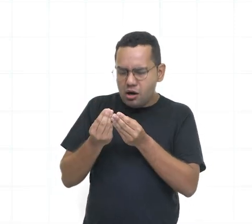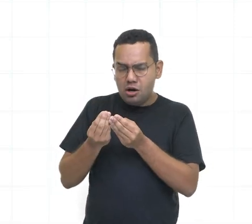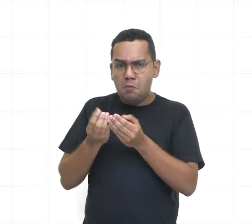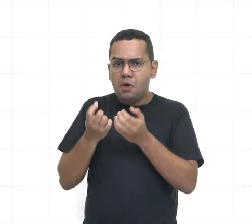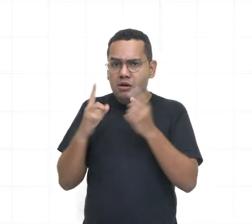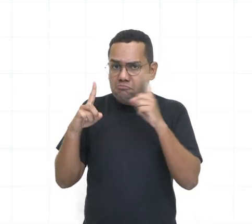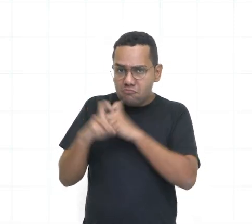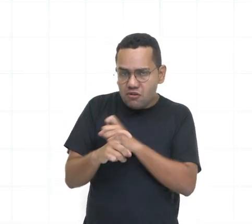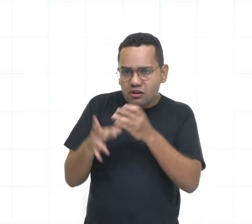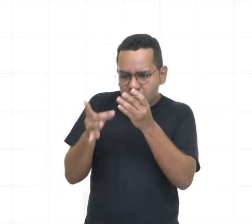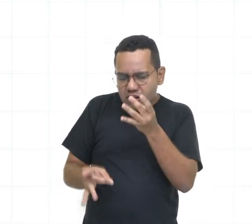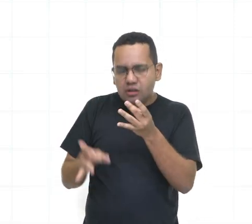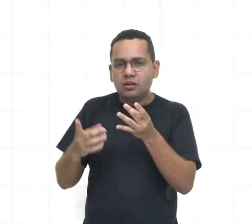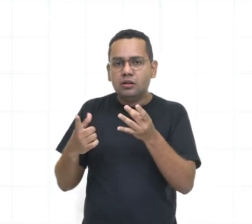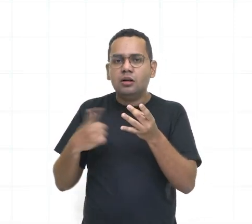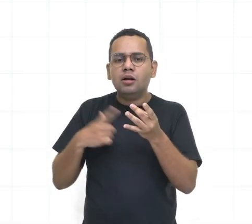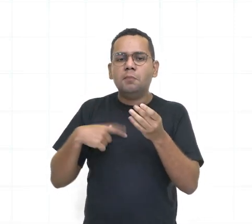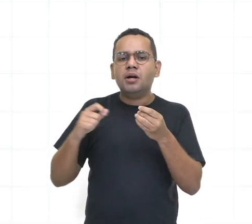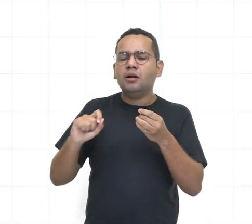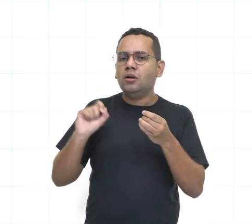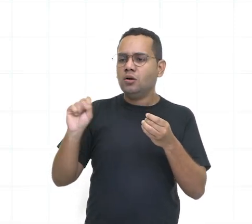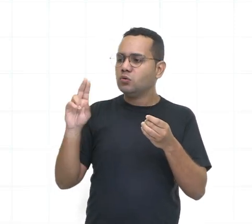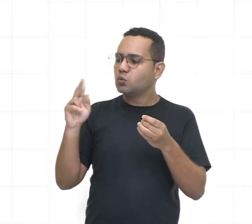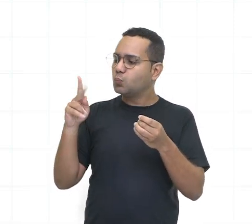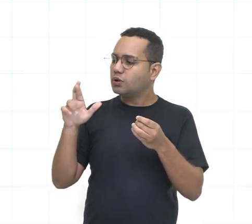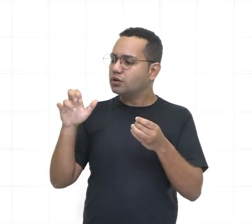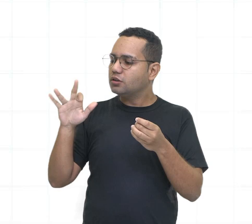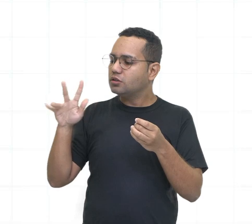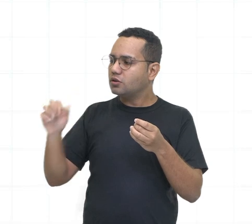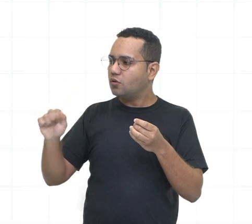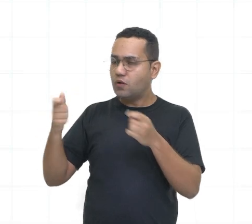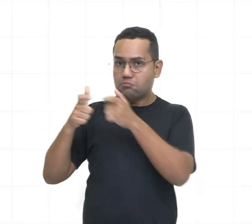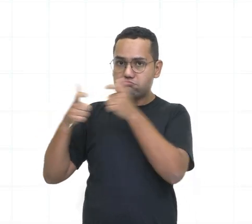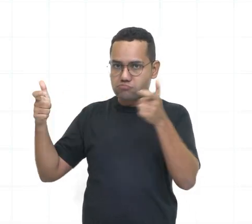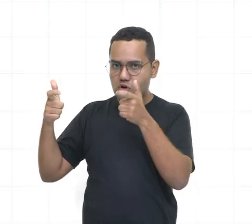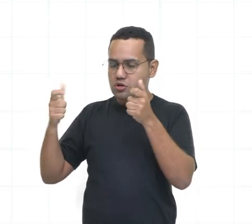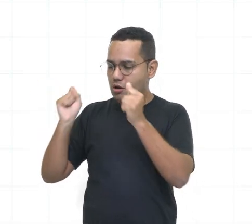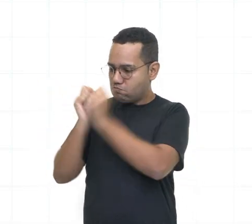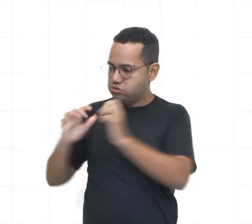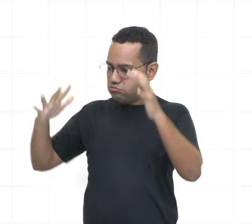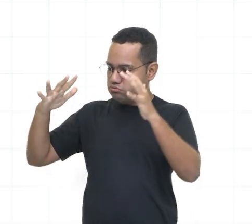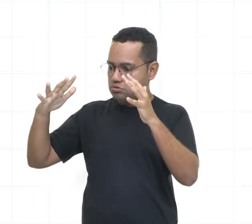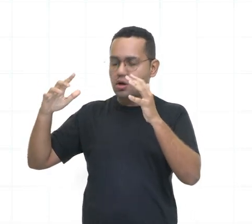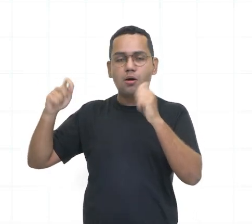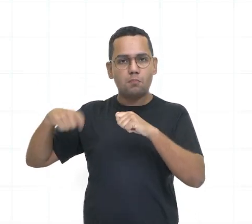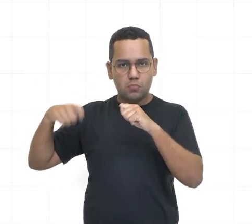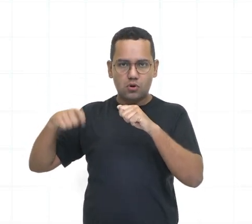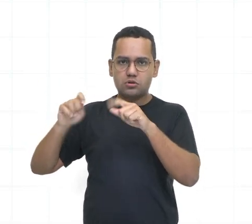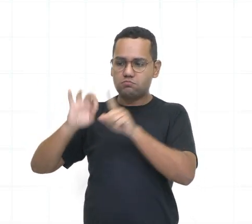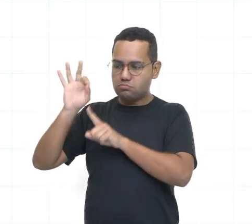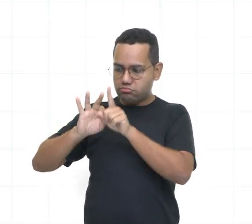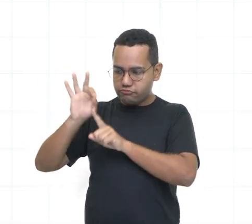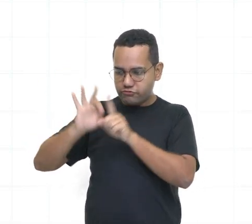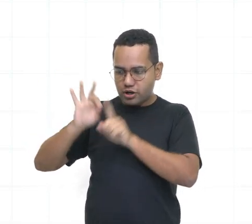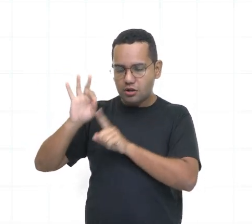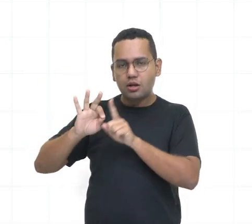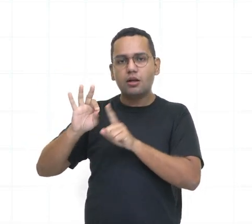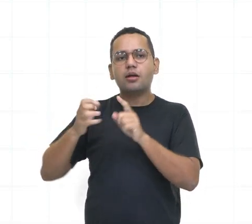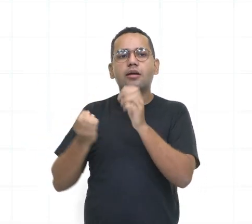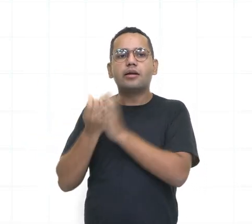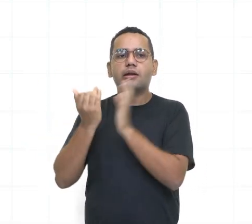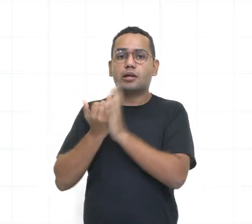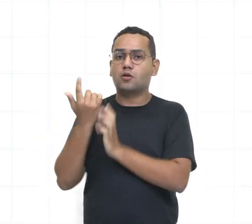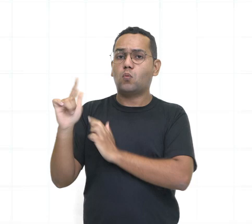de supernova, que, né, vão ter condições de atingir temperaturas muito elevadas, levando ao surgimento de elementos mais